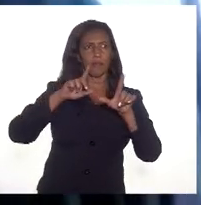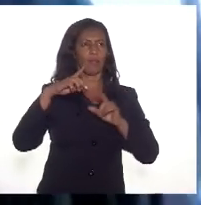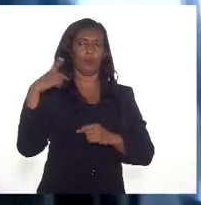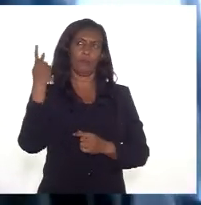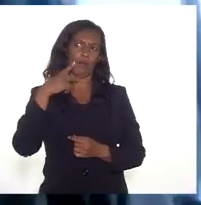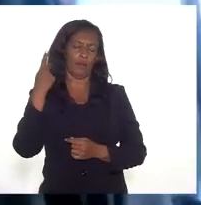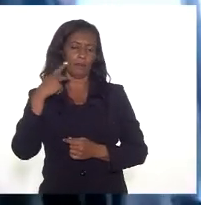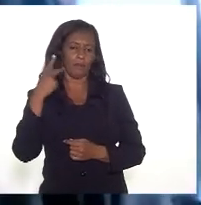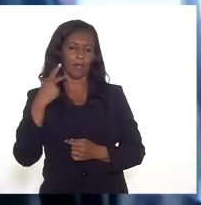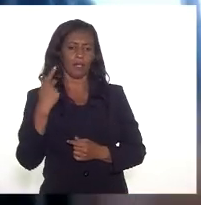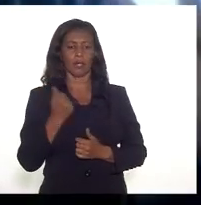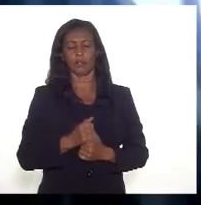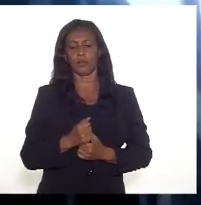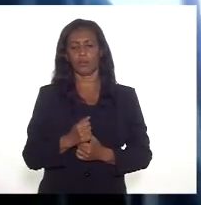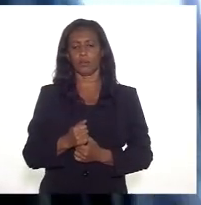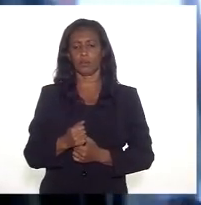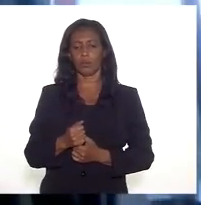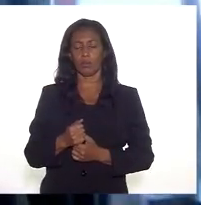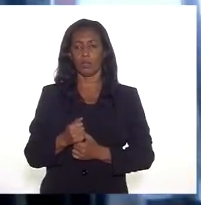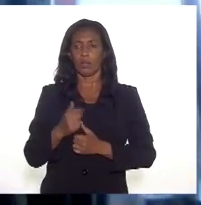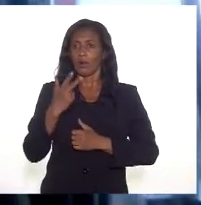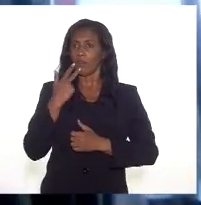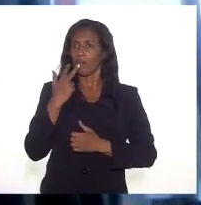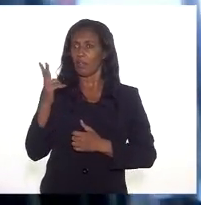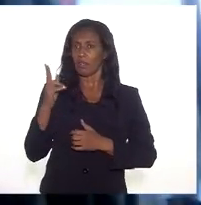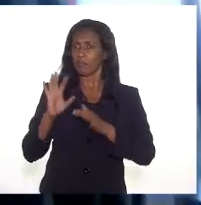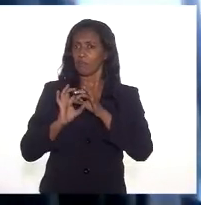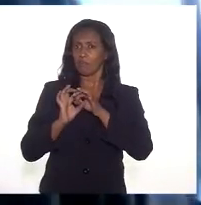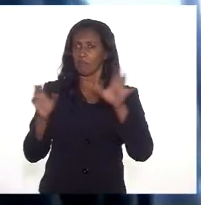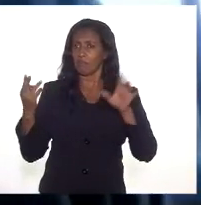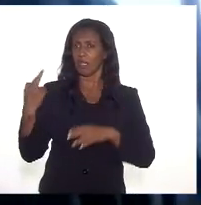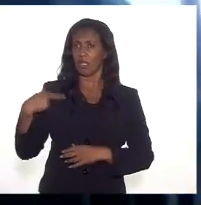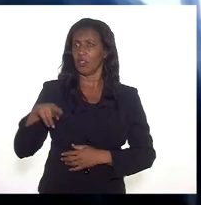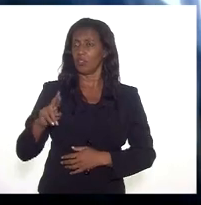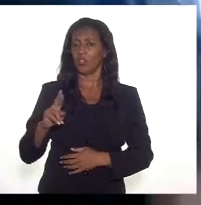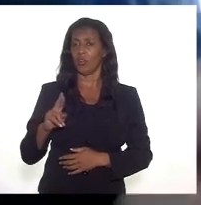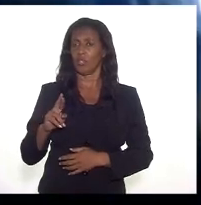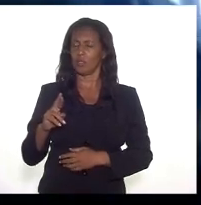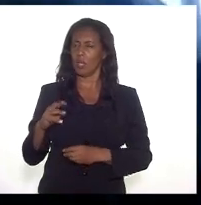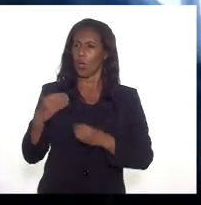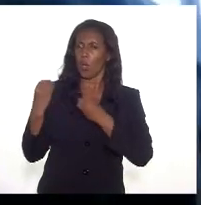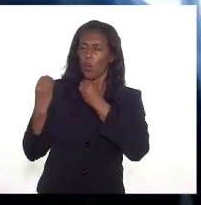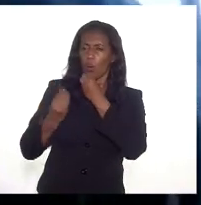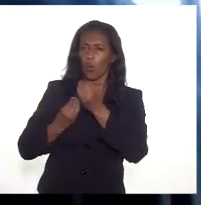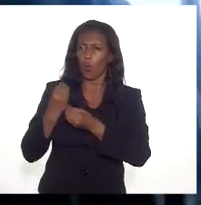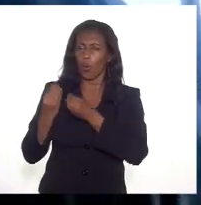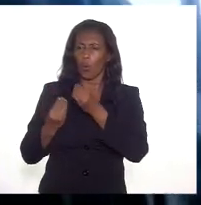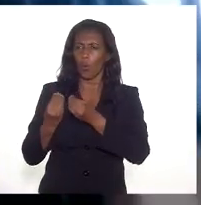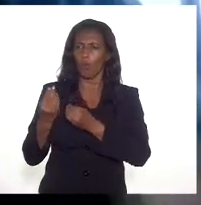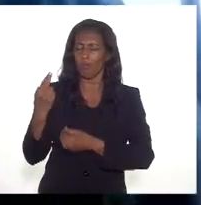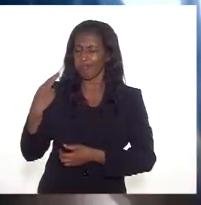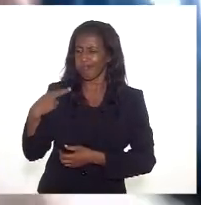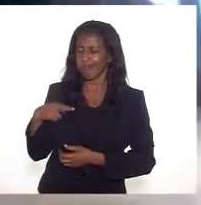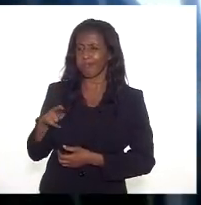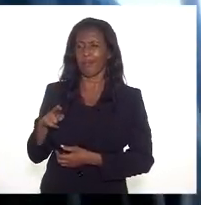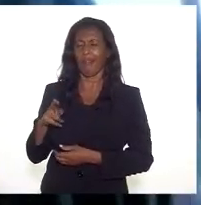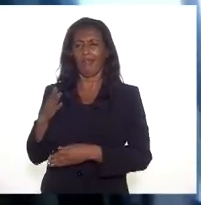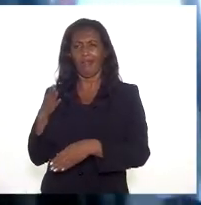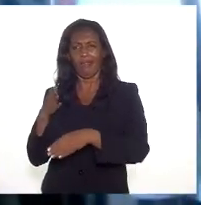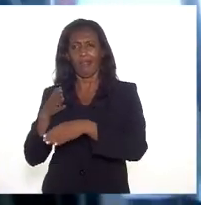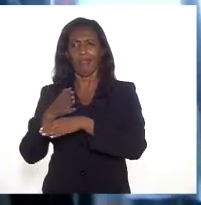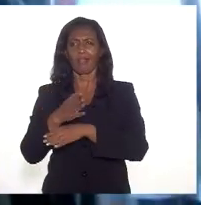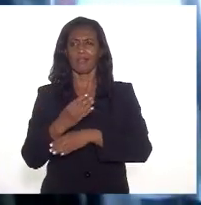parlamento, acentuando a liberdade religiosa, mostrando como a intolerância religiosa afeta a cidadania